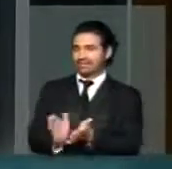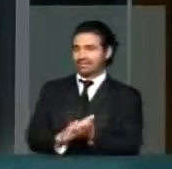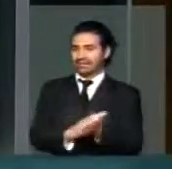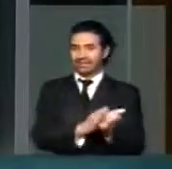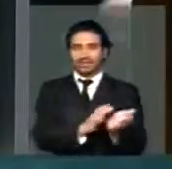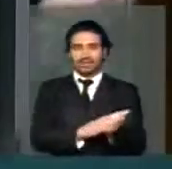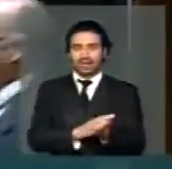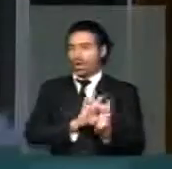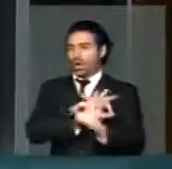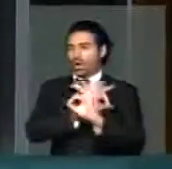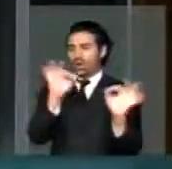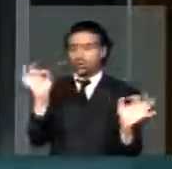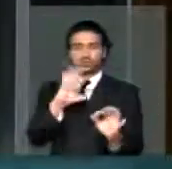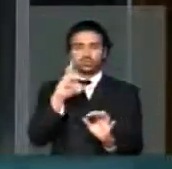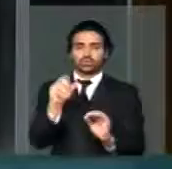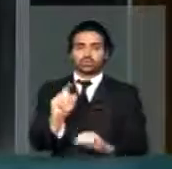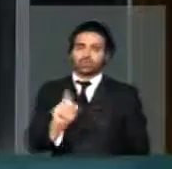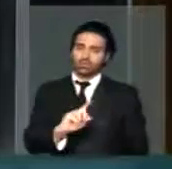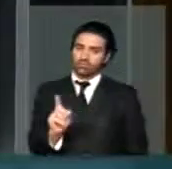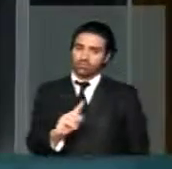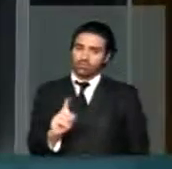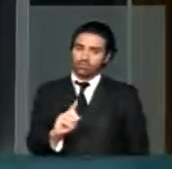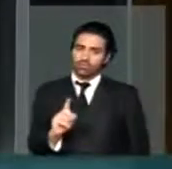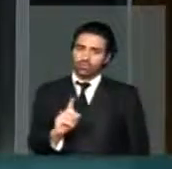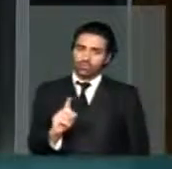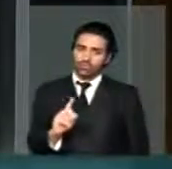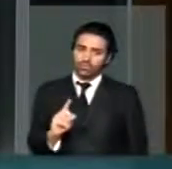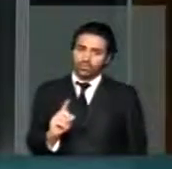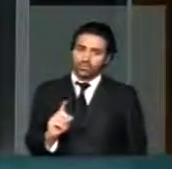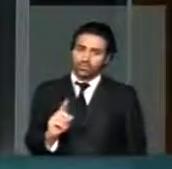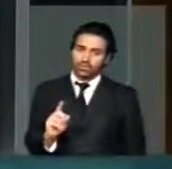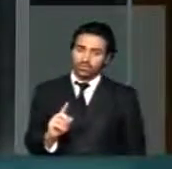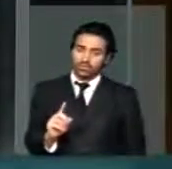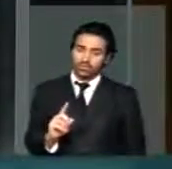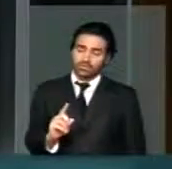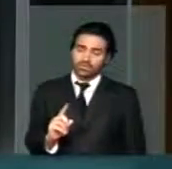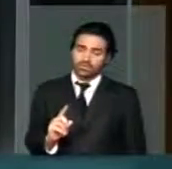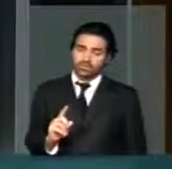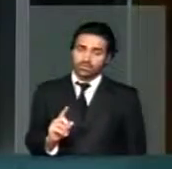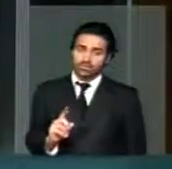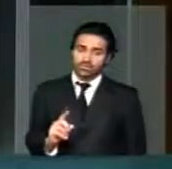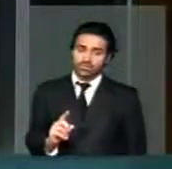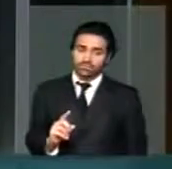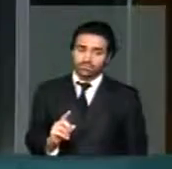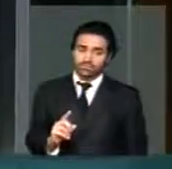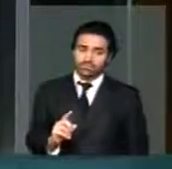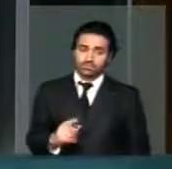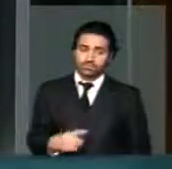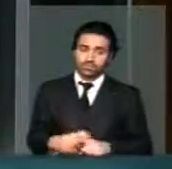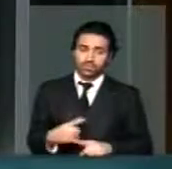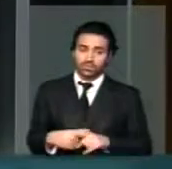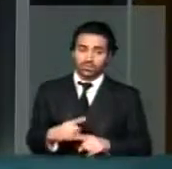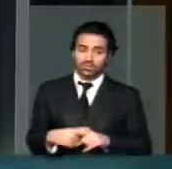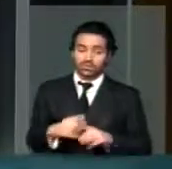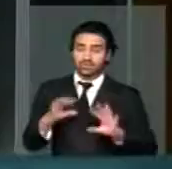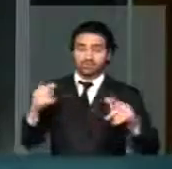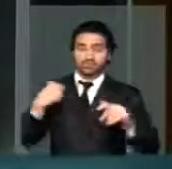aplaudido nas coisas que vem articuladas a esses eventos com certas